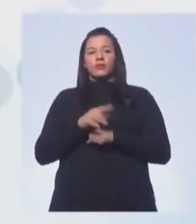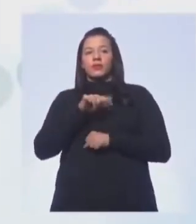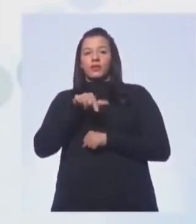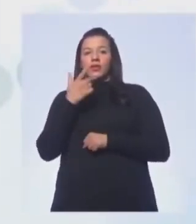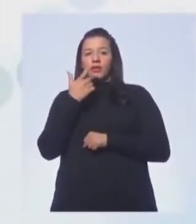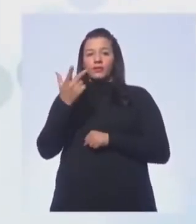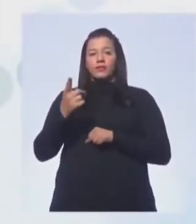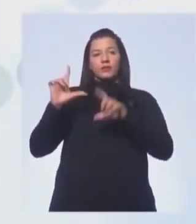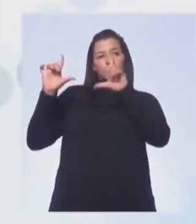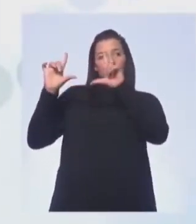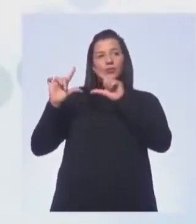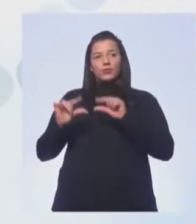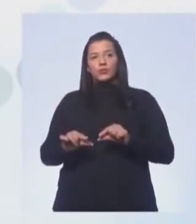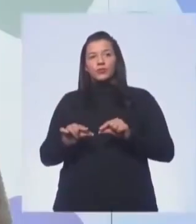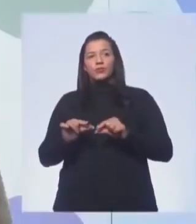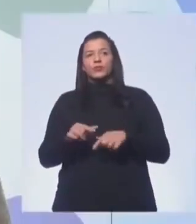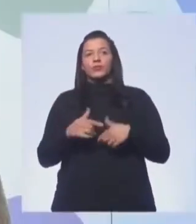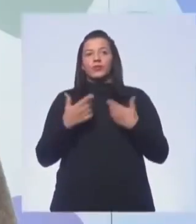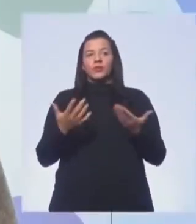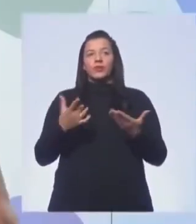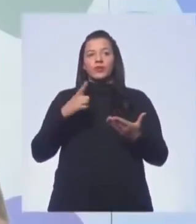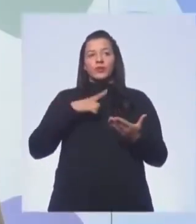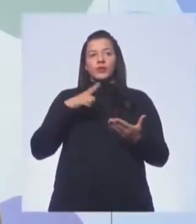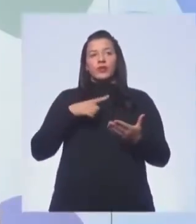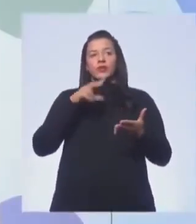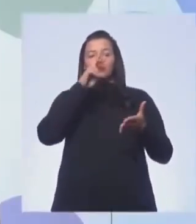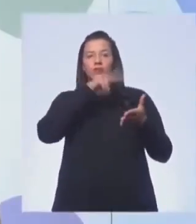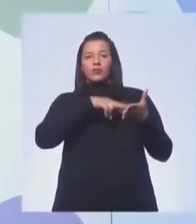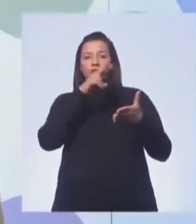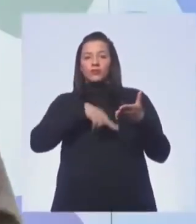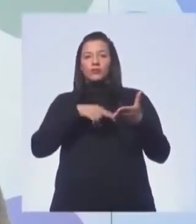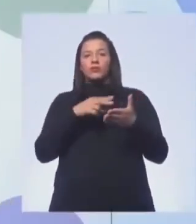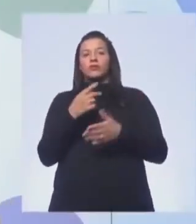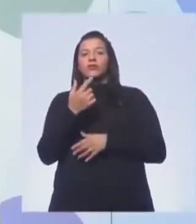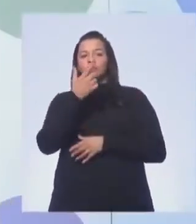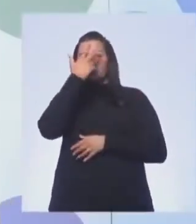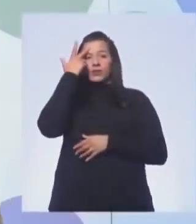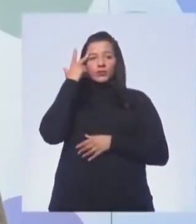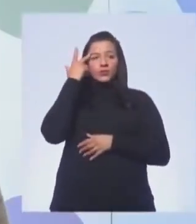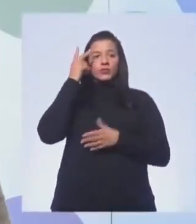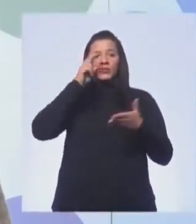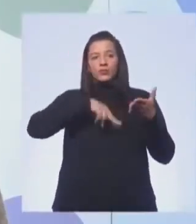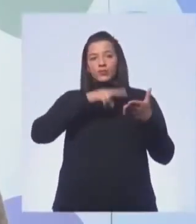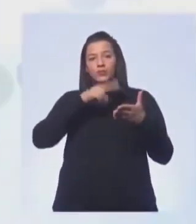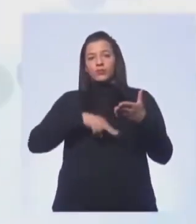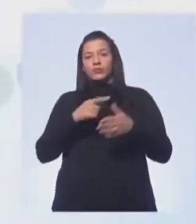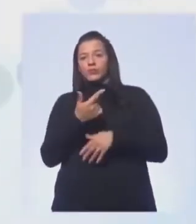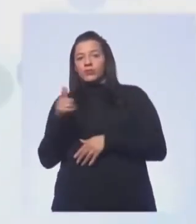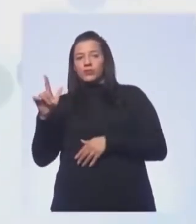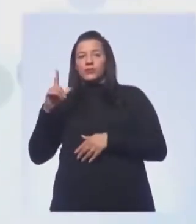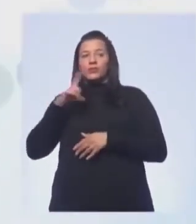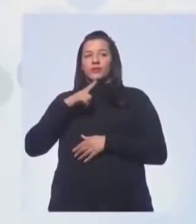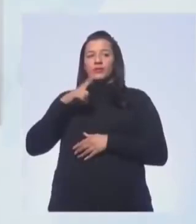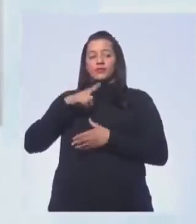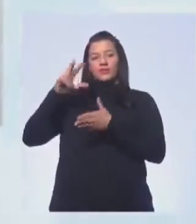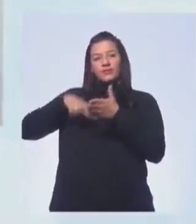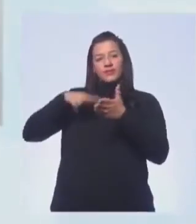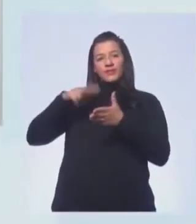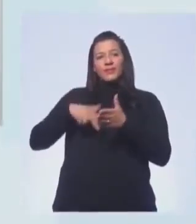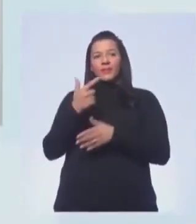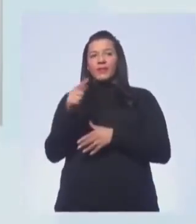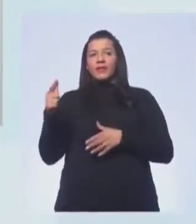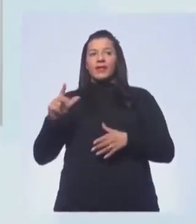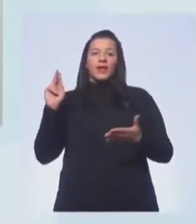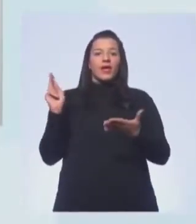querendo dizer a queda... Mas você poderia ter colocado de leitores e não leitores, teria que colocar dois gráficos. Eu sabia que ela ia pegar um erro meu, eu sabia que ela ia pegar. Não está